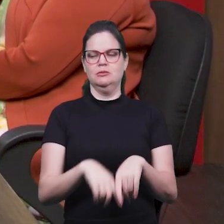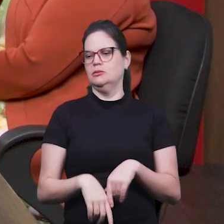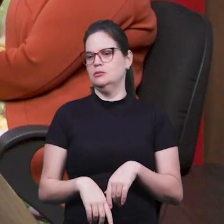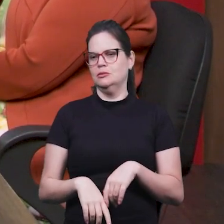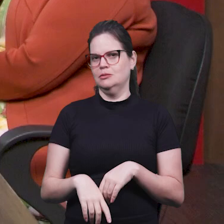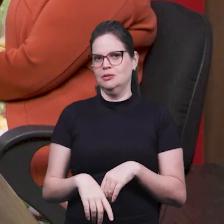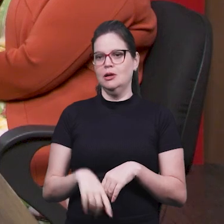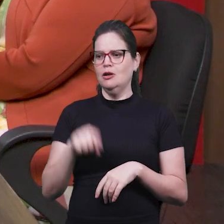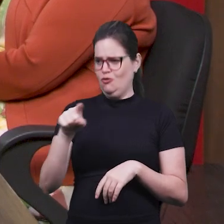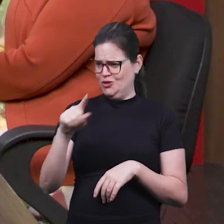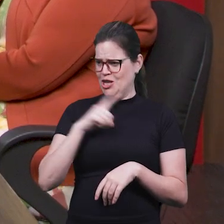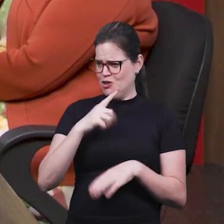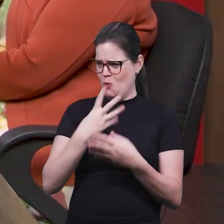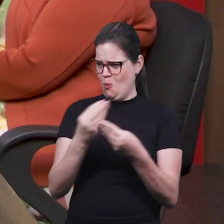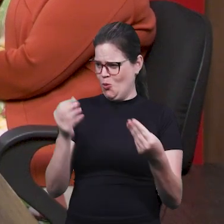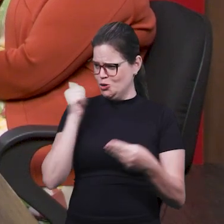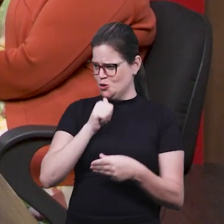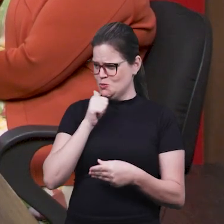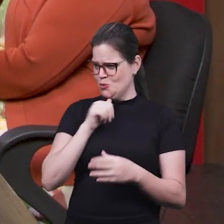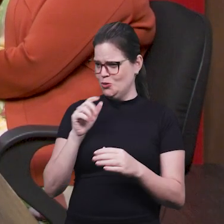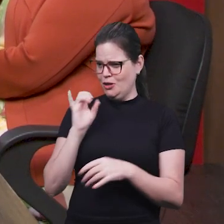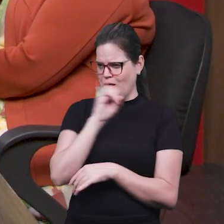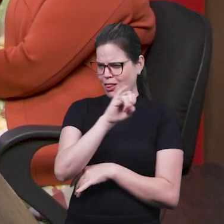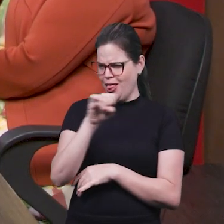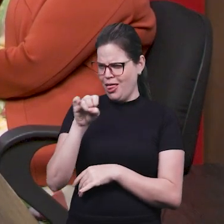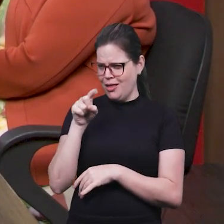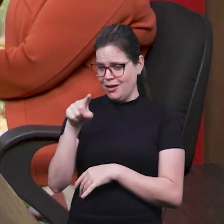disputado, então. nós estudávamos,